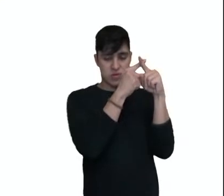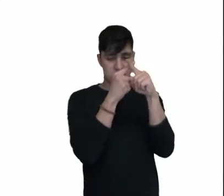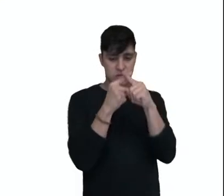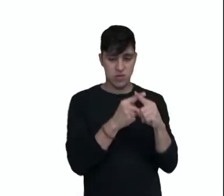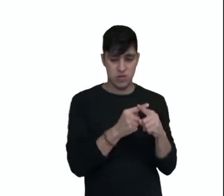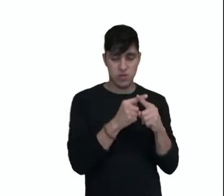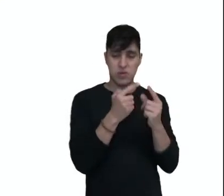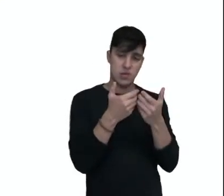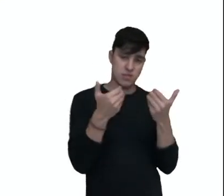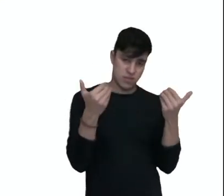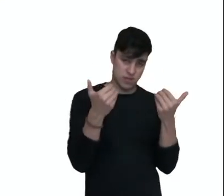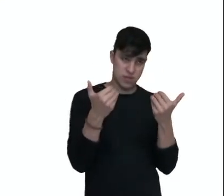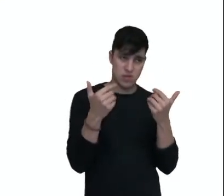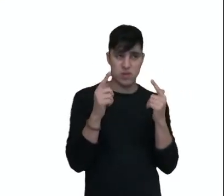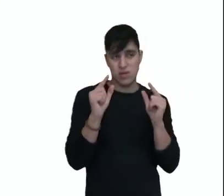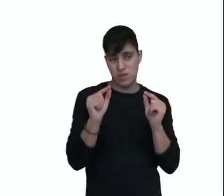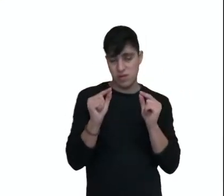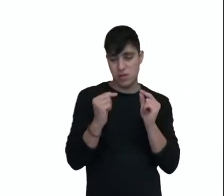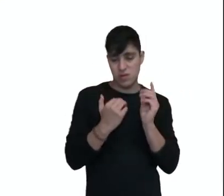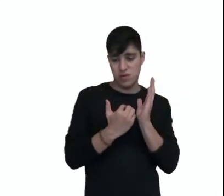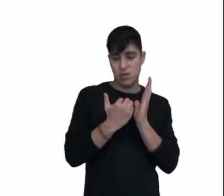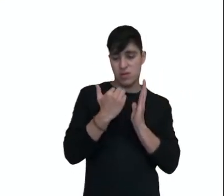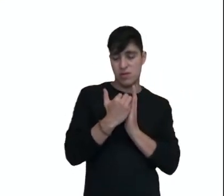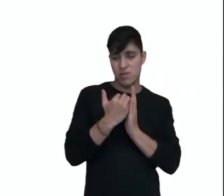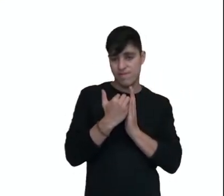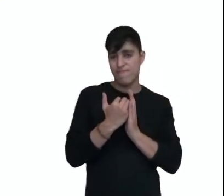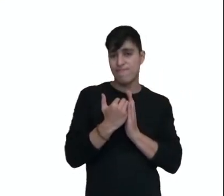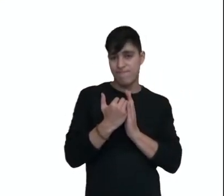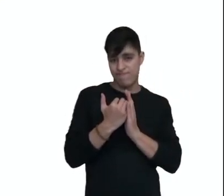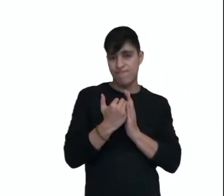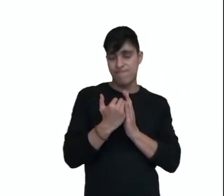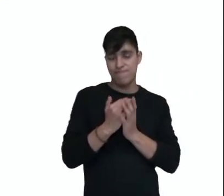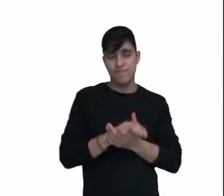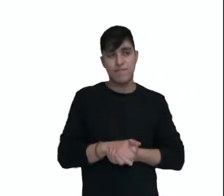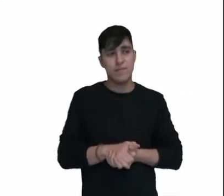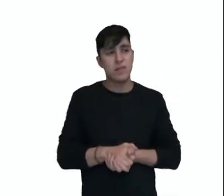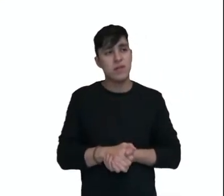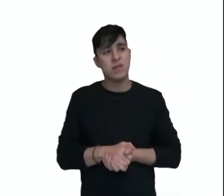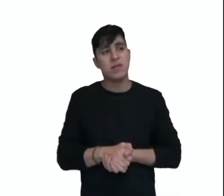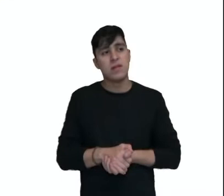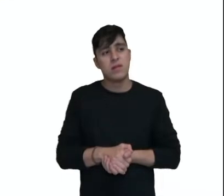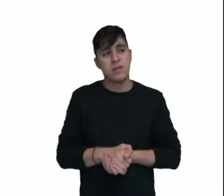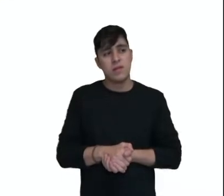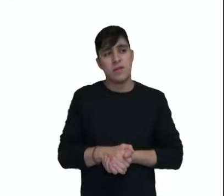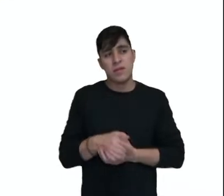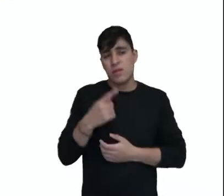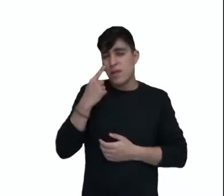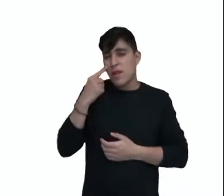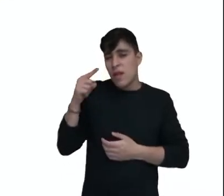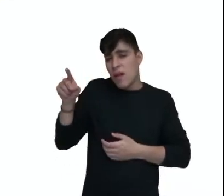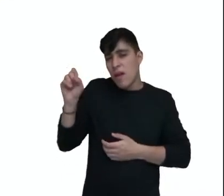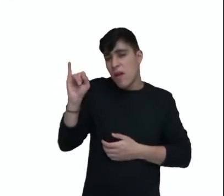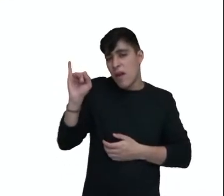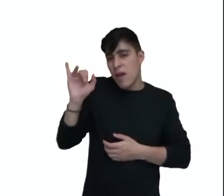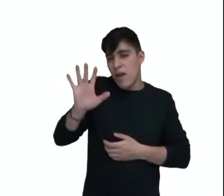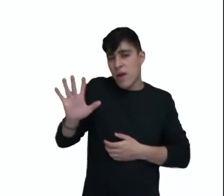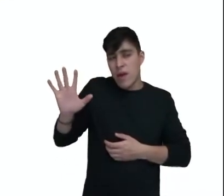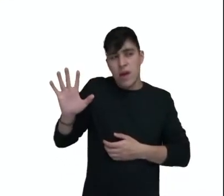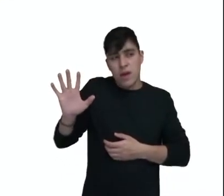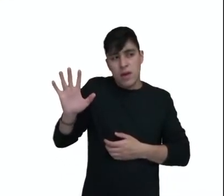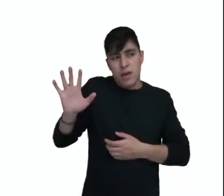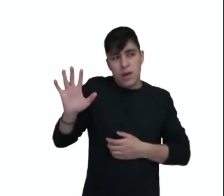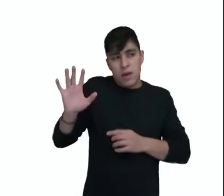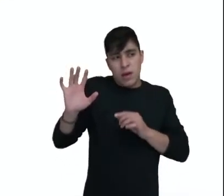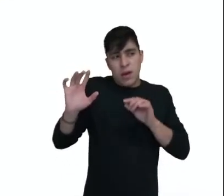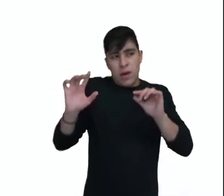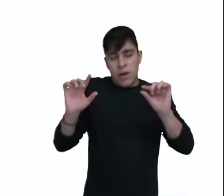cromossomo separado. Então, ela é hiperploide em relação a esse genoma. Observe, eu tenho aqui, ó, o 5 veio para cá e esse